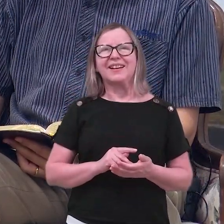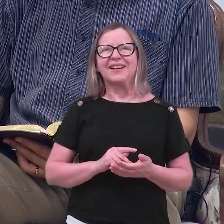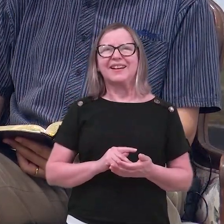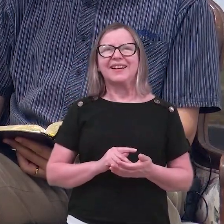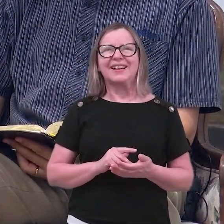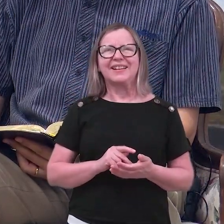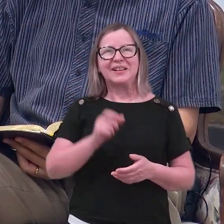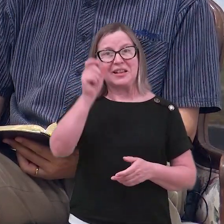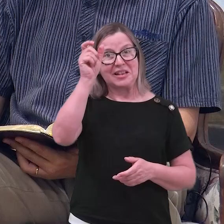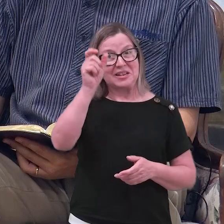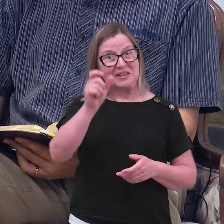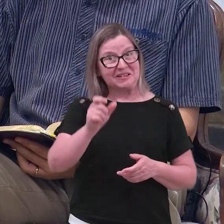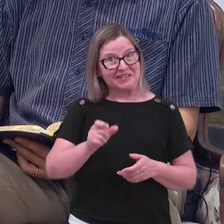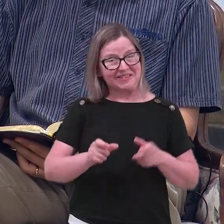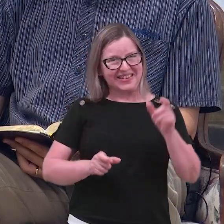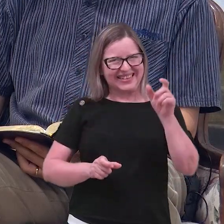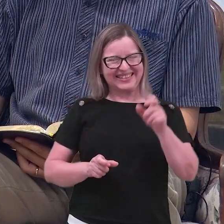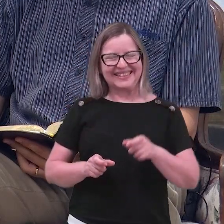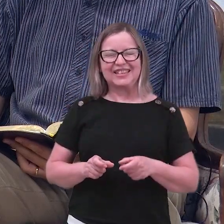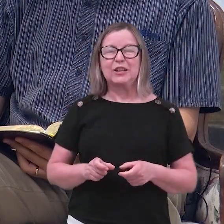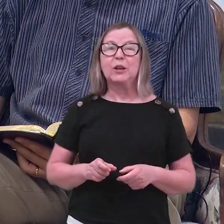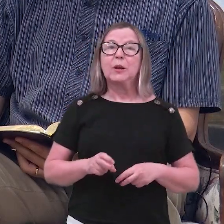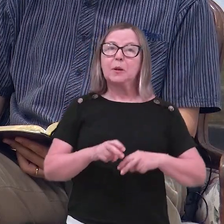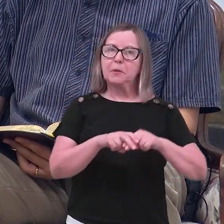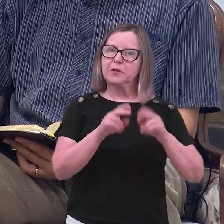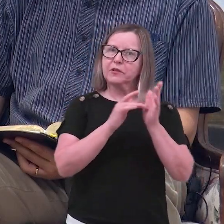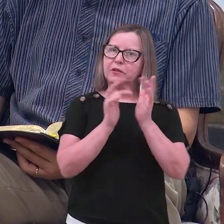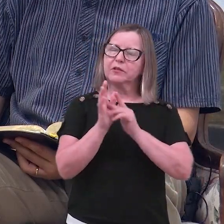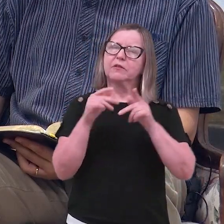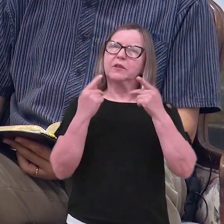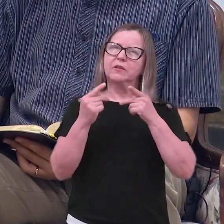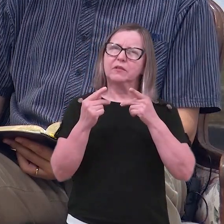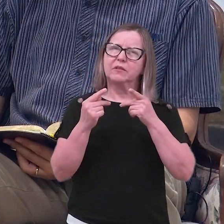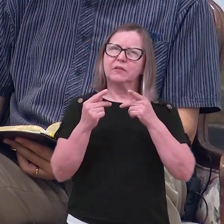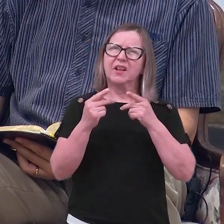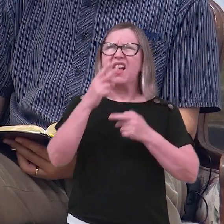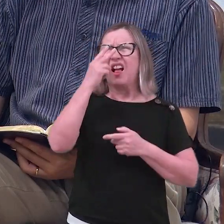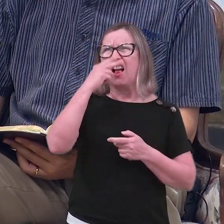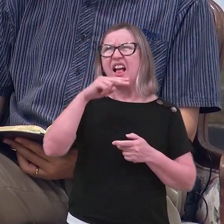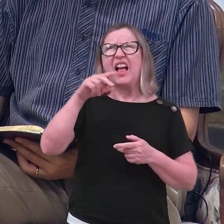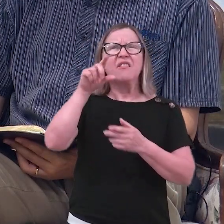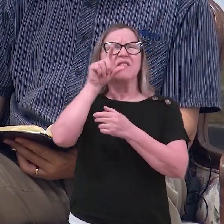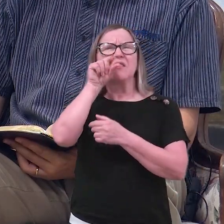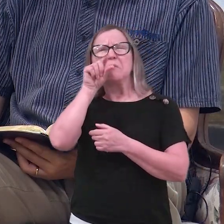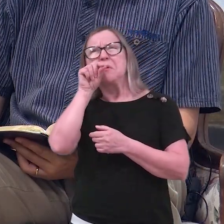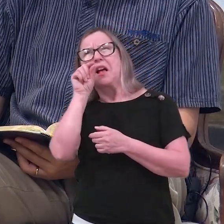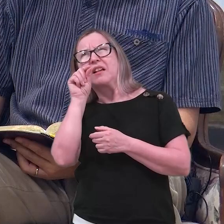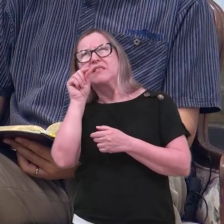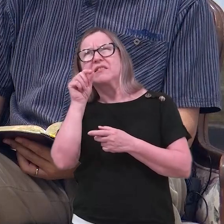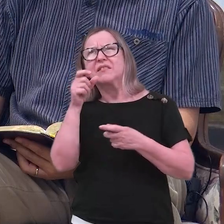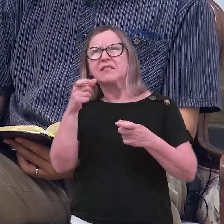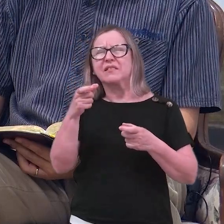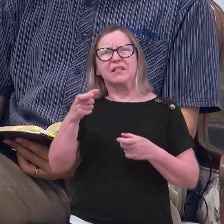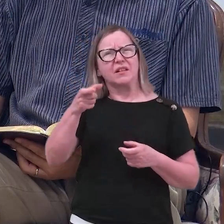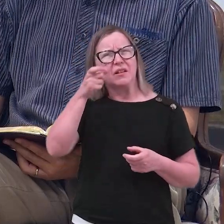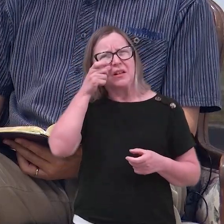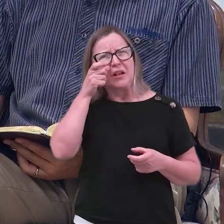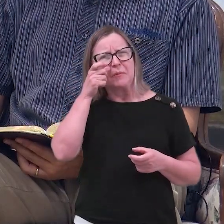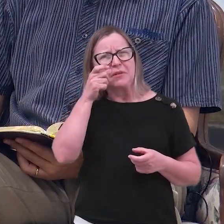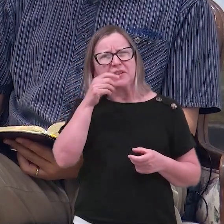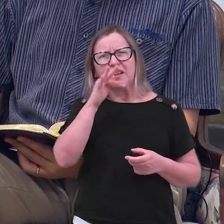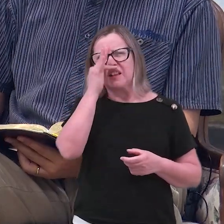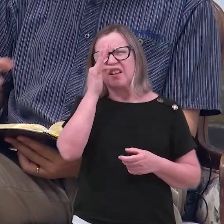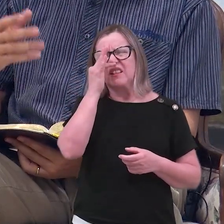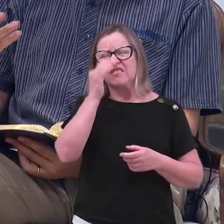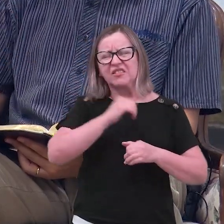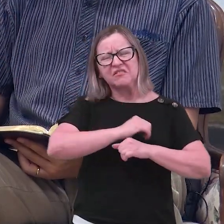o tal do ser humano. Por isso que Jesus falou assim, vai olhar passarinho, vai observar os lírios do campo.